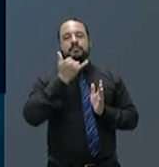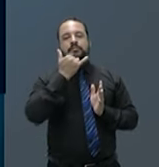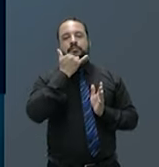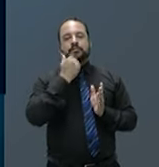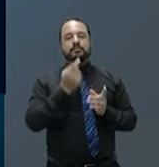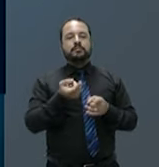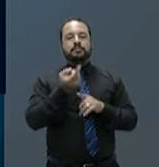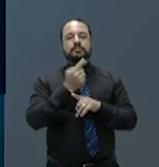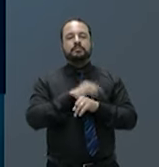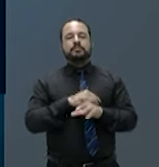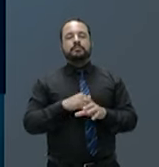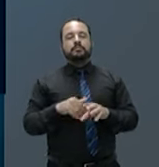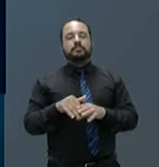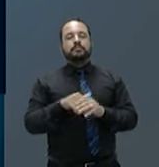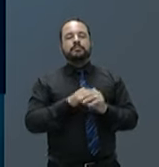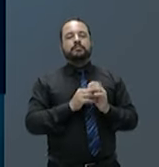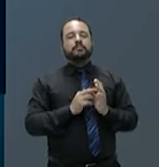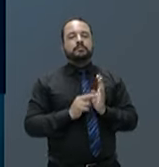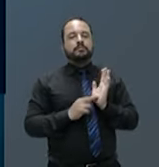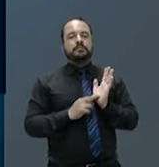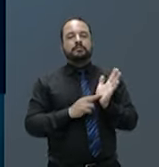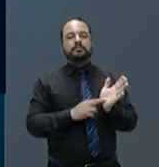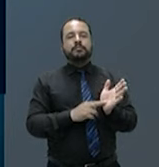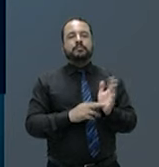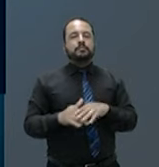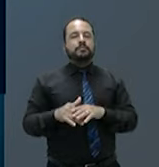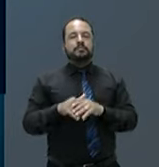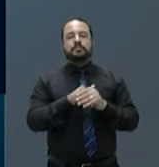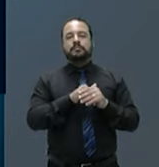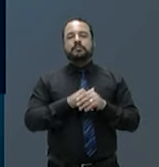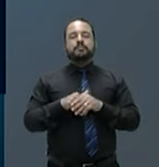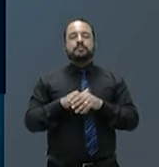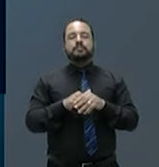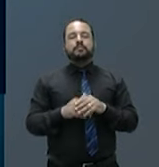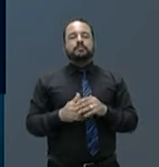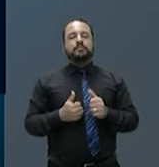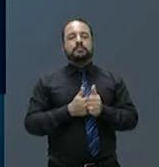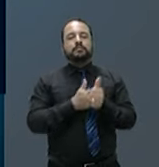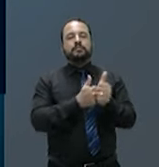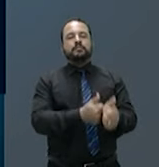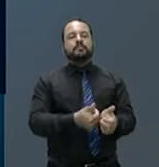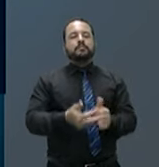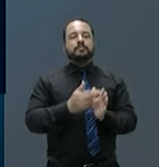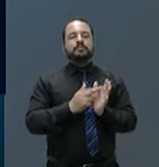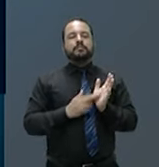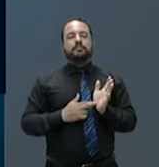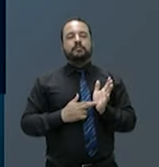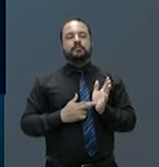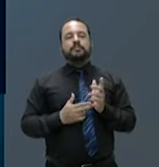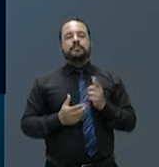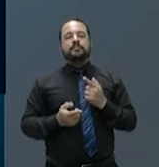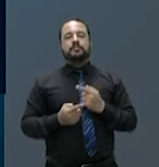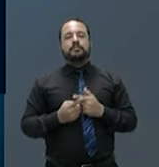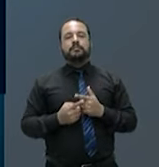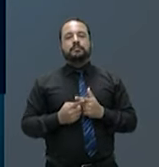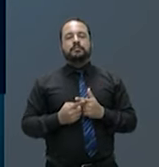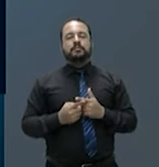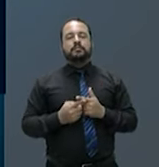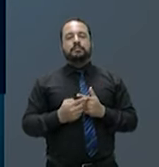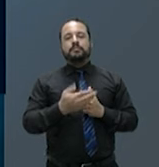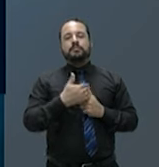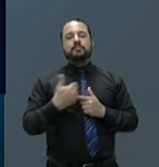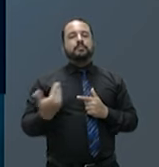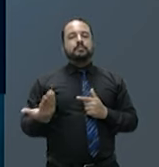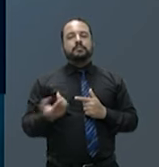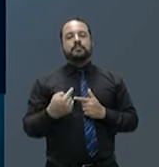trazida do voto vista para acompanhar o eminente relator. Penso que teremos que